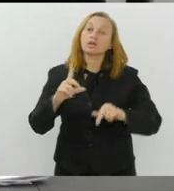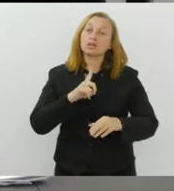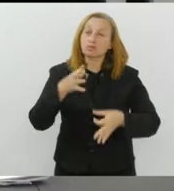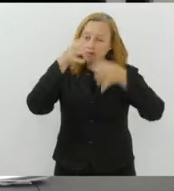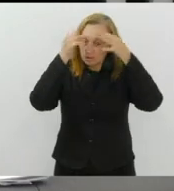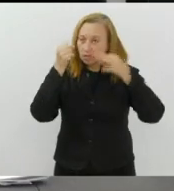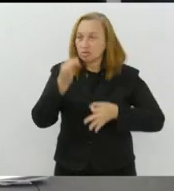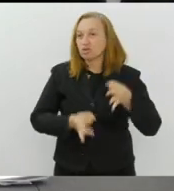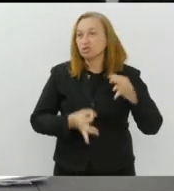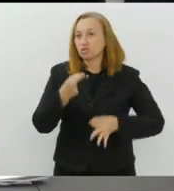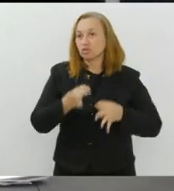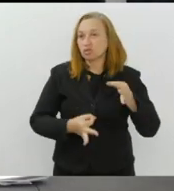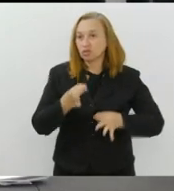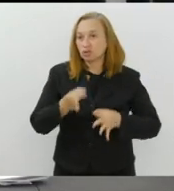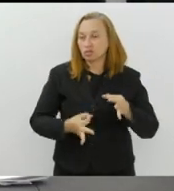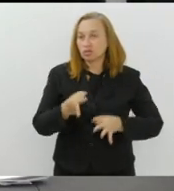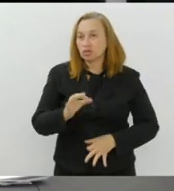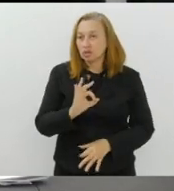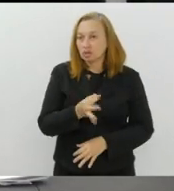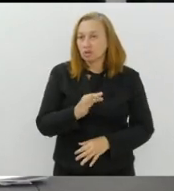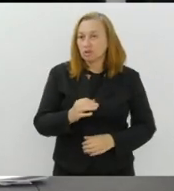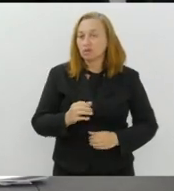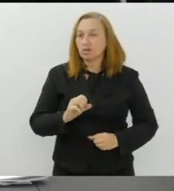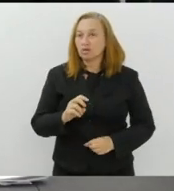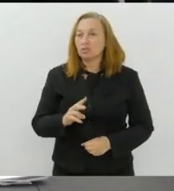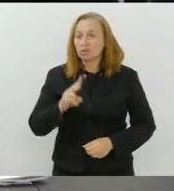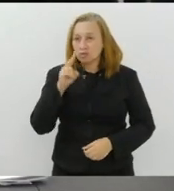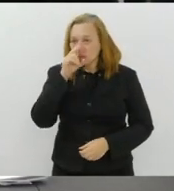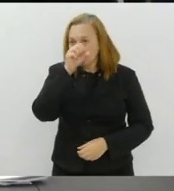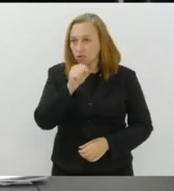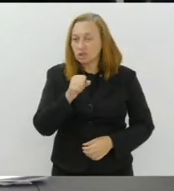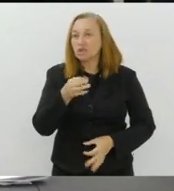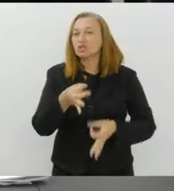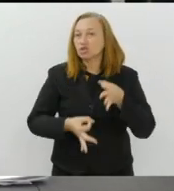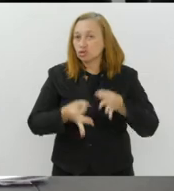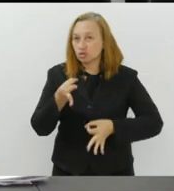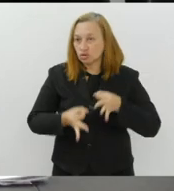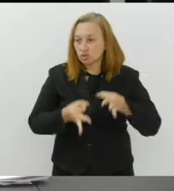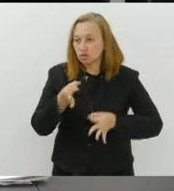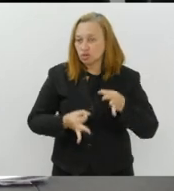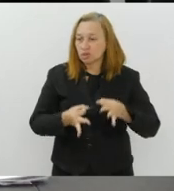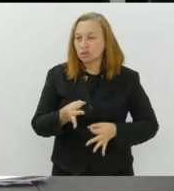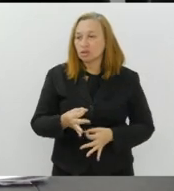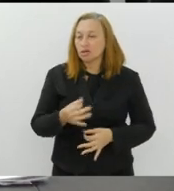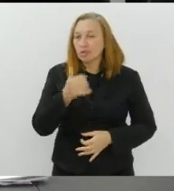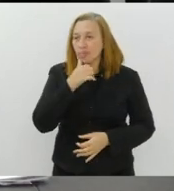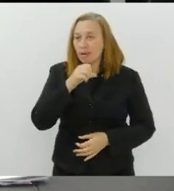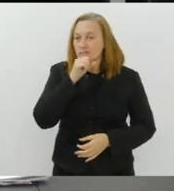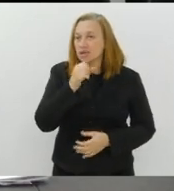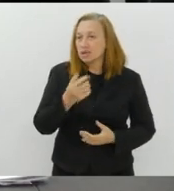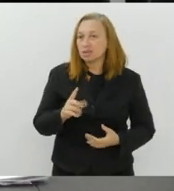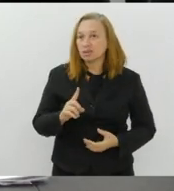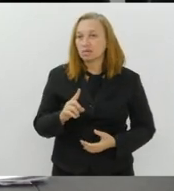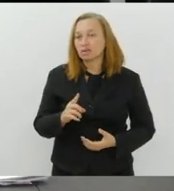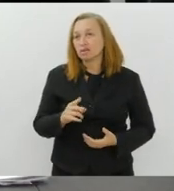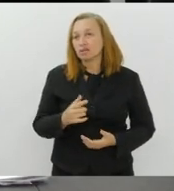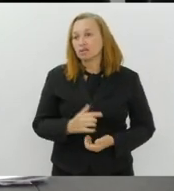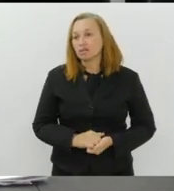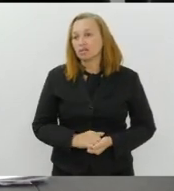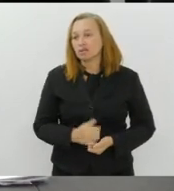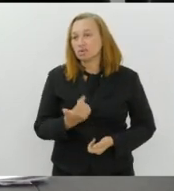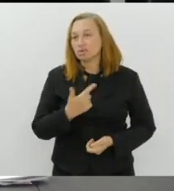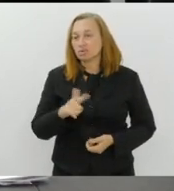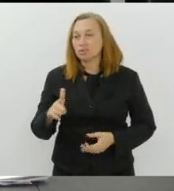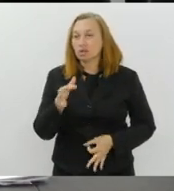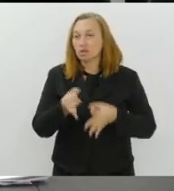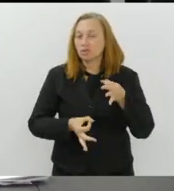Justiça efetivamente como um braço forte de justiça para essas mães que não estão tendo a